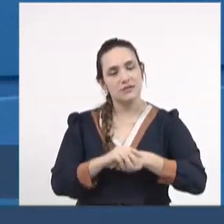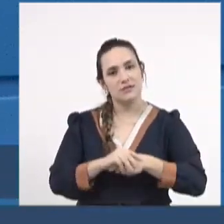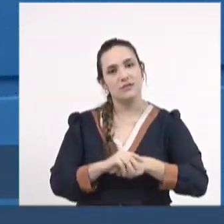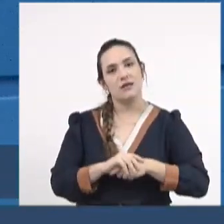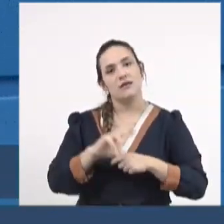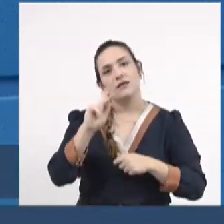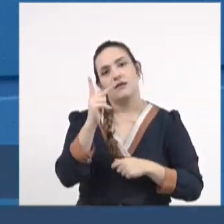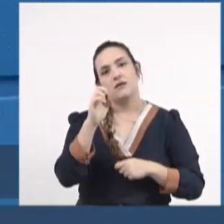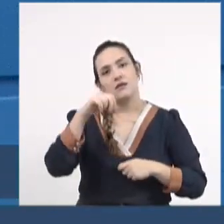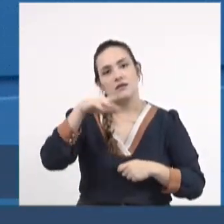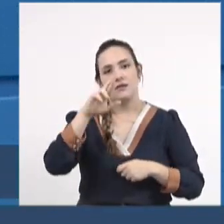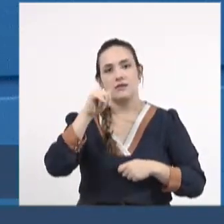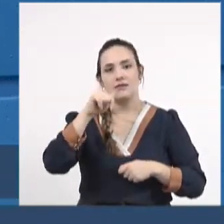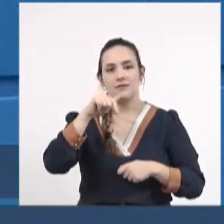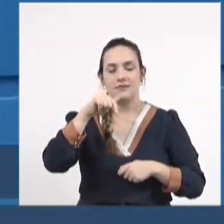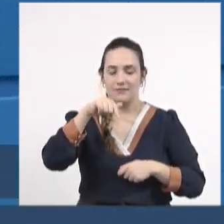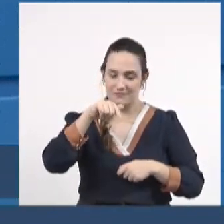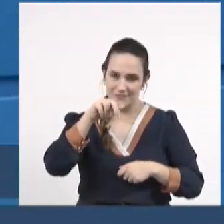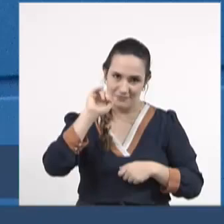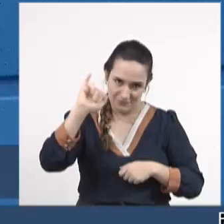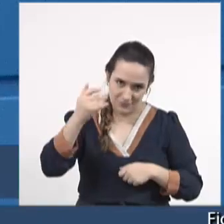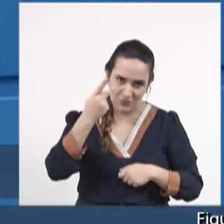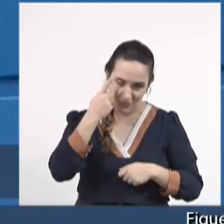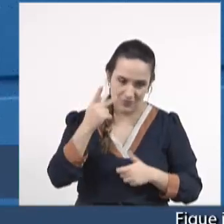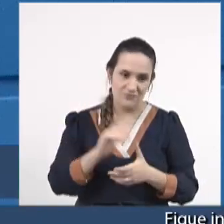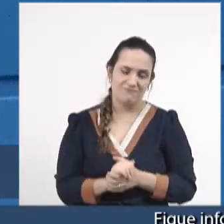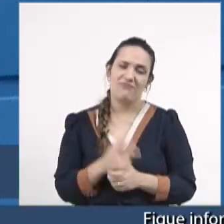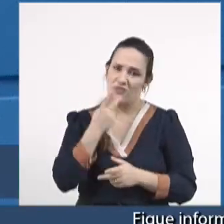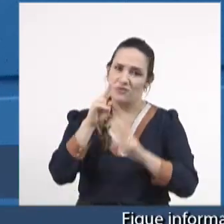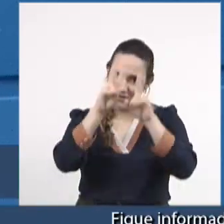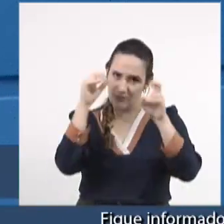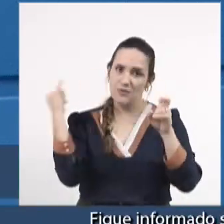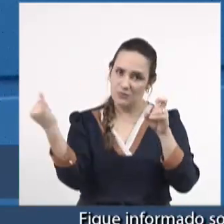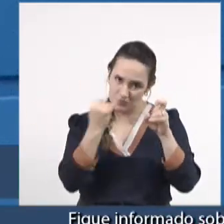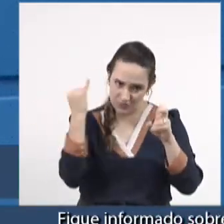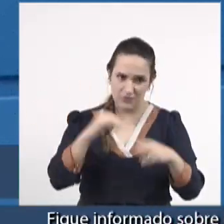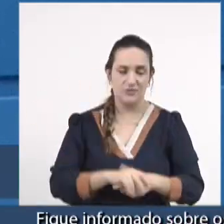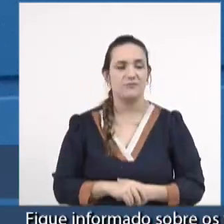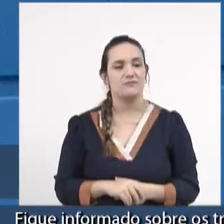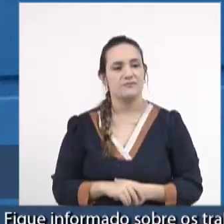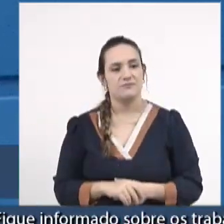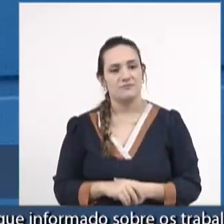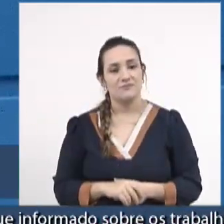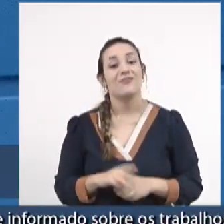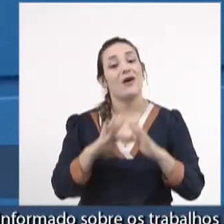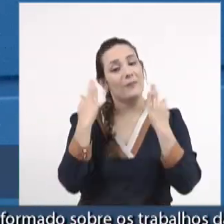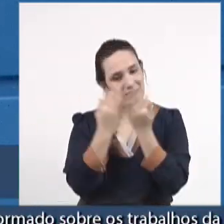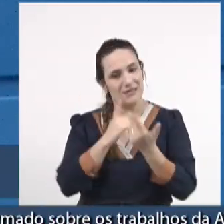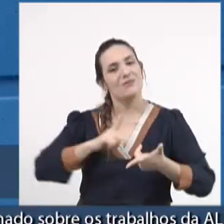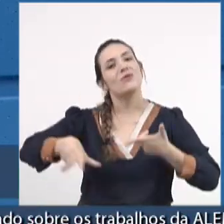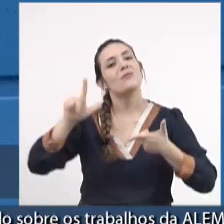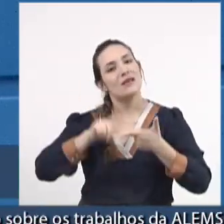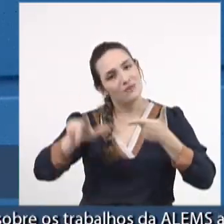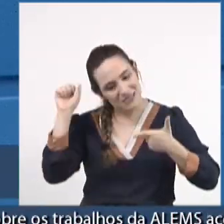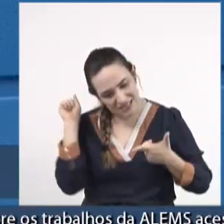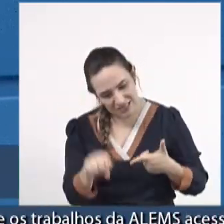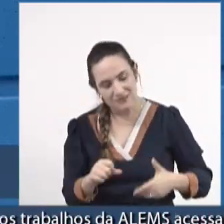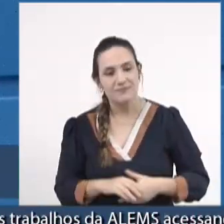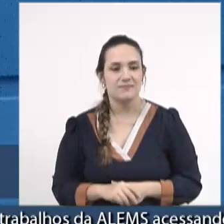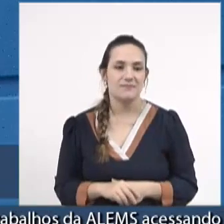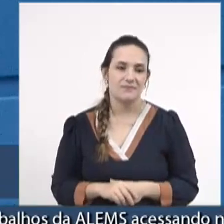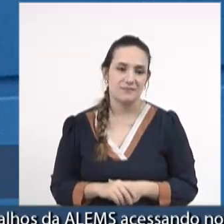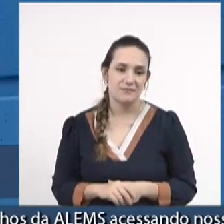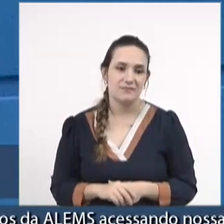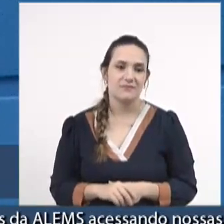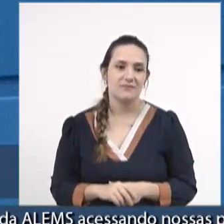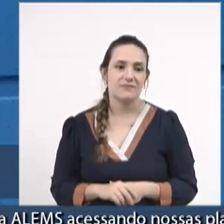teve a ideia de convidá-lo para falar de um assunto tão importante. A família está problemática. Só